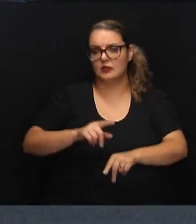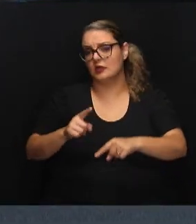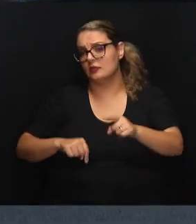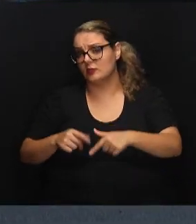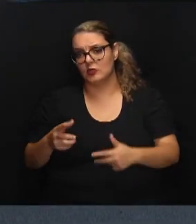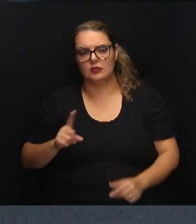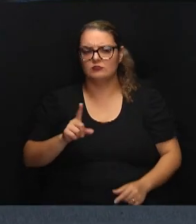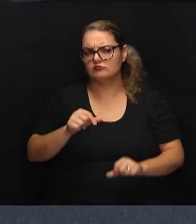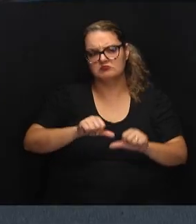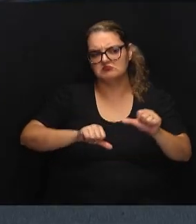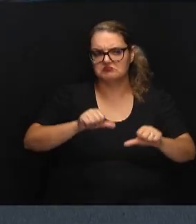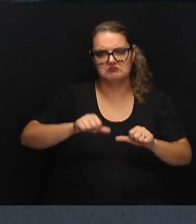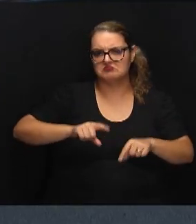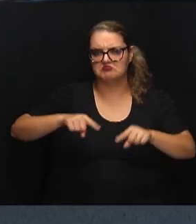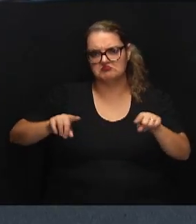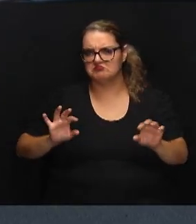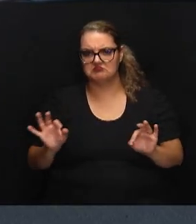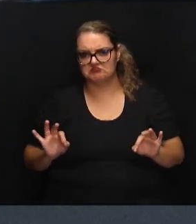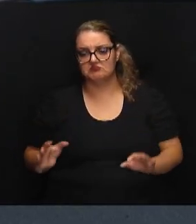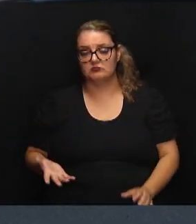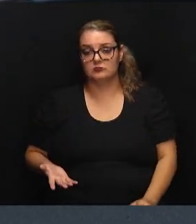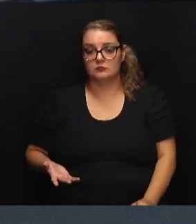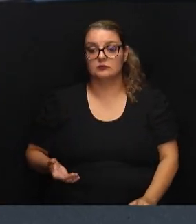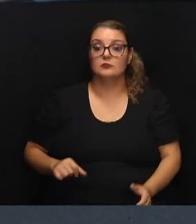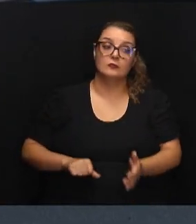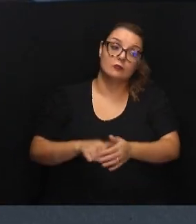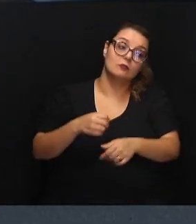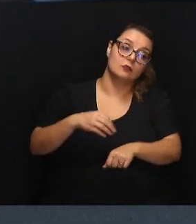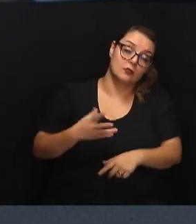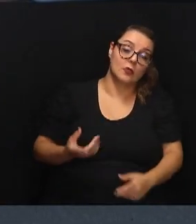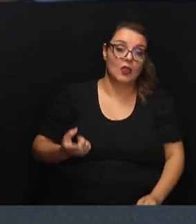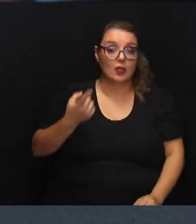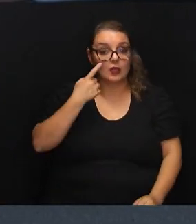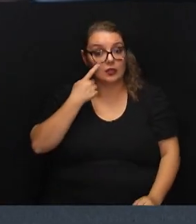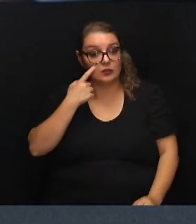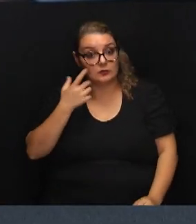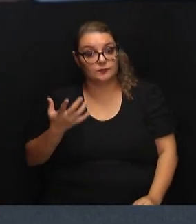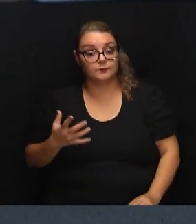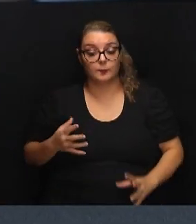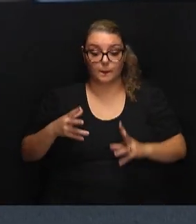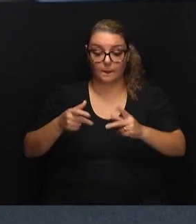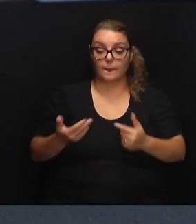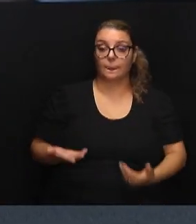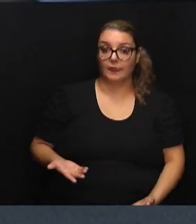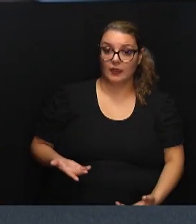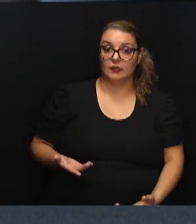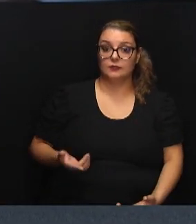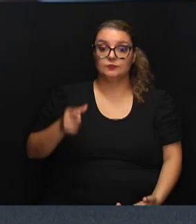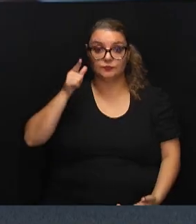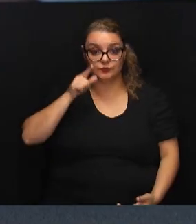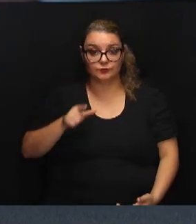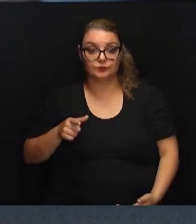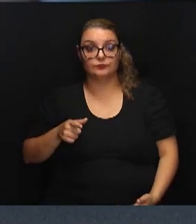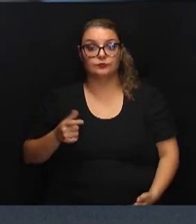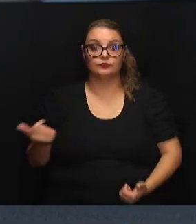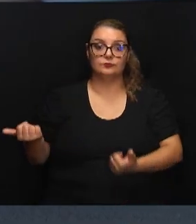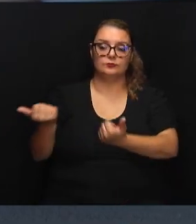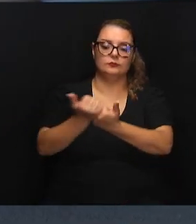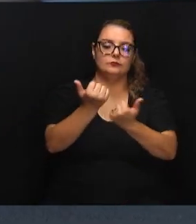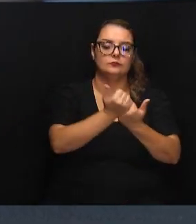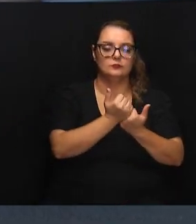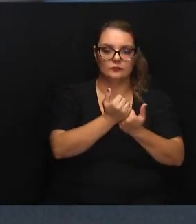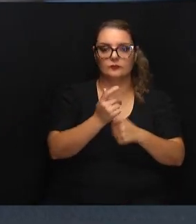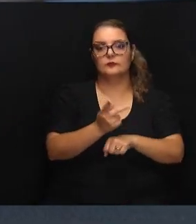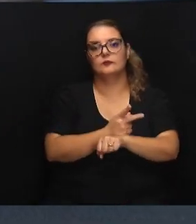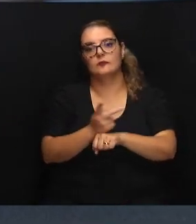ser alterados, o preço não vai ser alterado. Então, a primeira dica é essa, ficar de olho, né, naquilo que você consegue substituir e